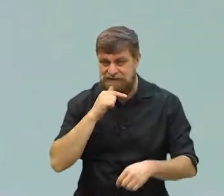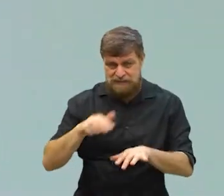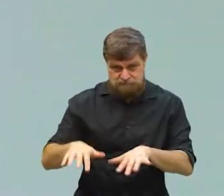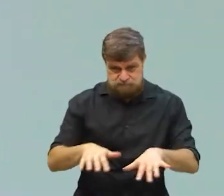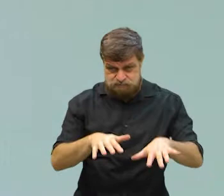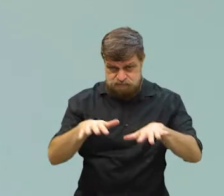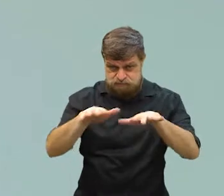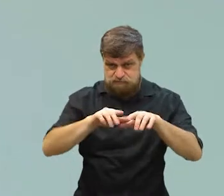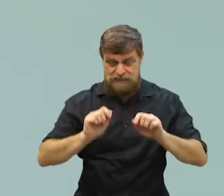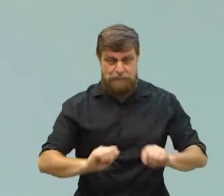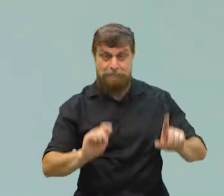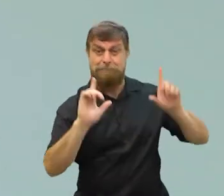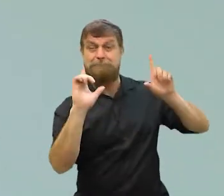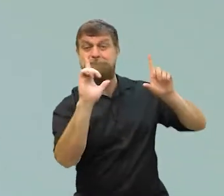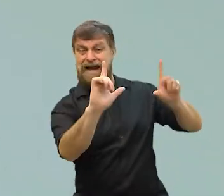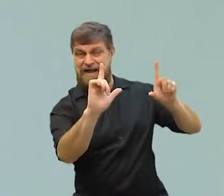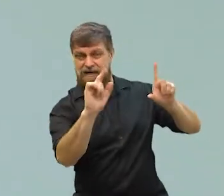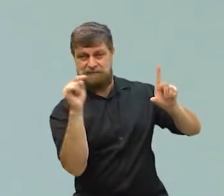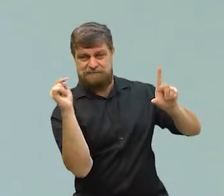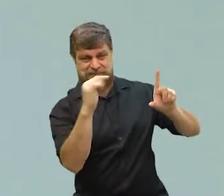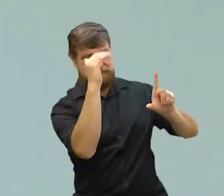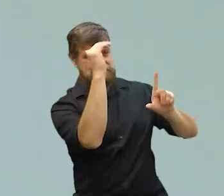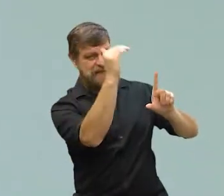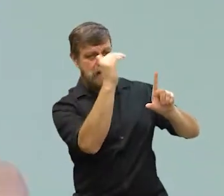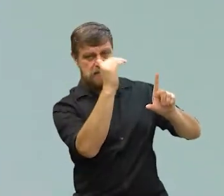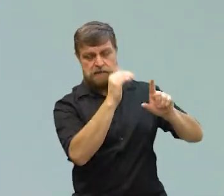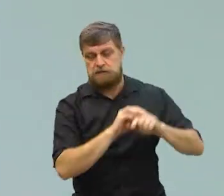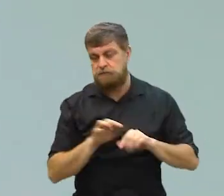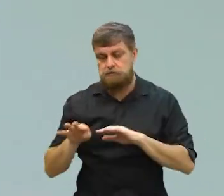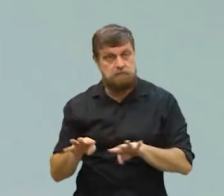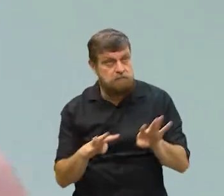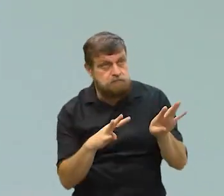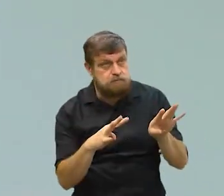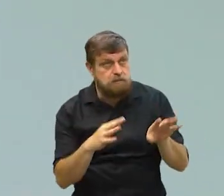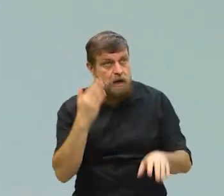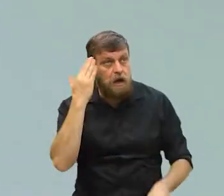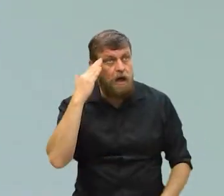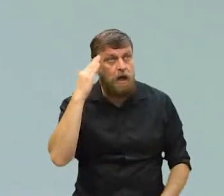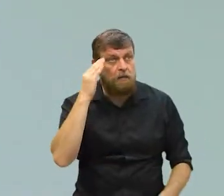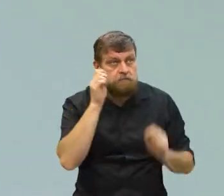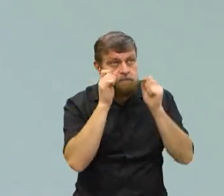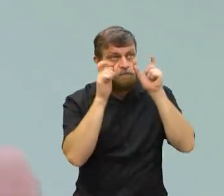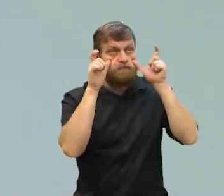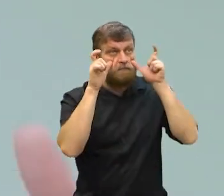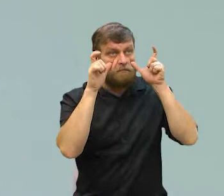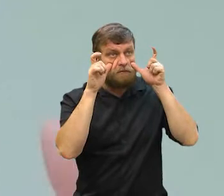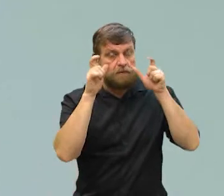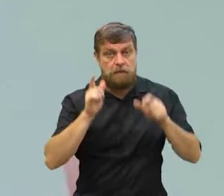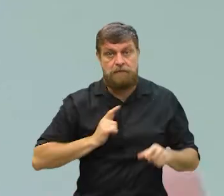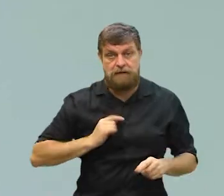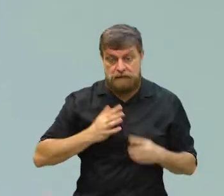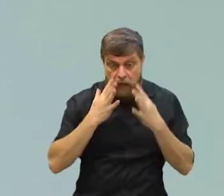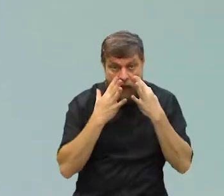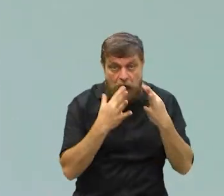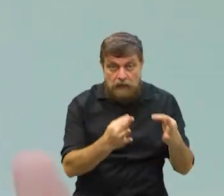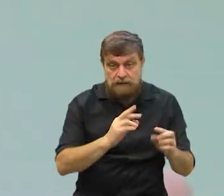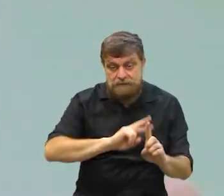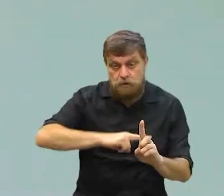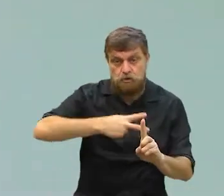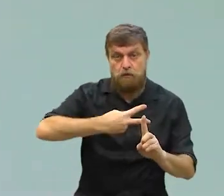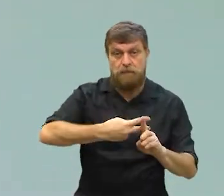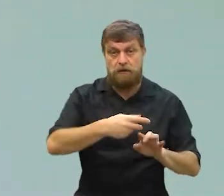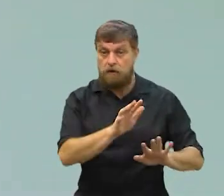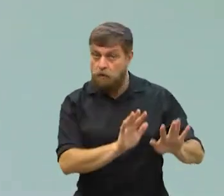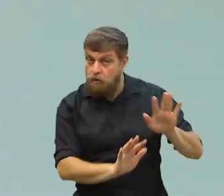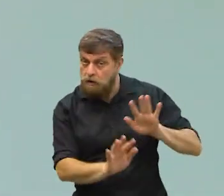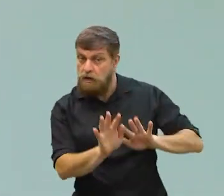caçambas rádio placas alertando as pessoas para se dobrarem atenção